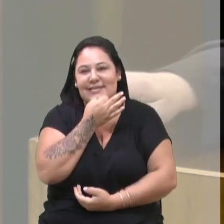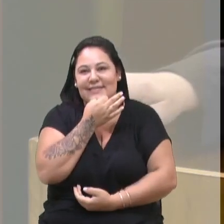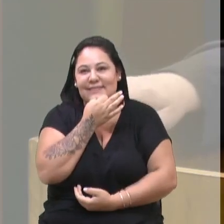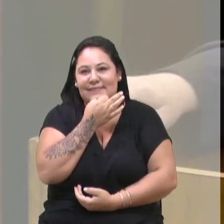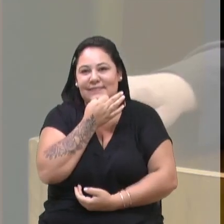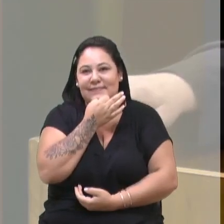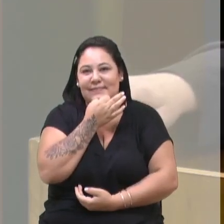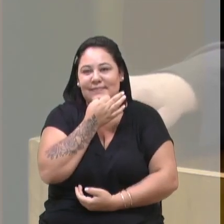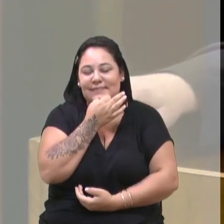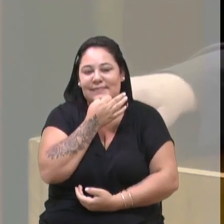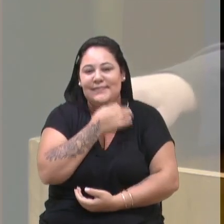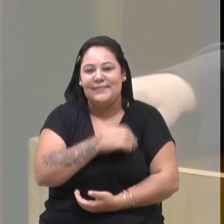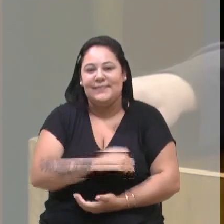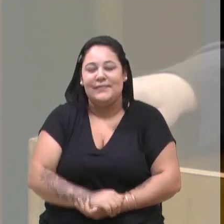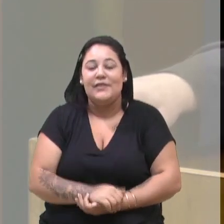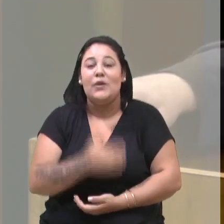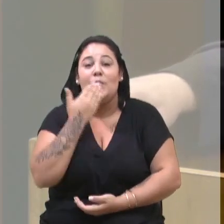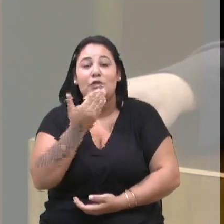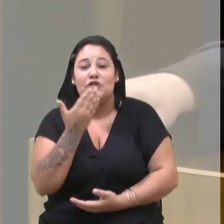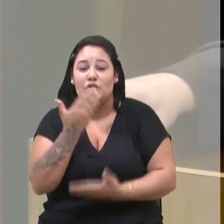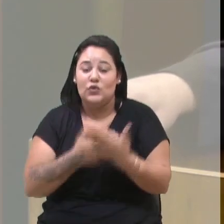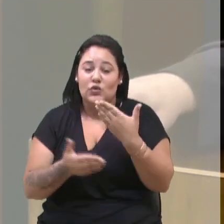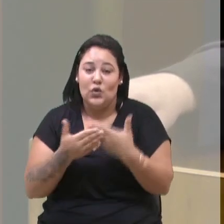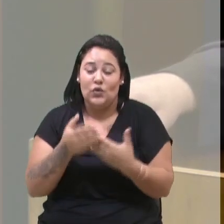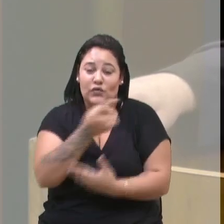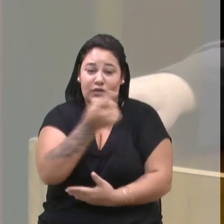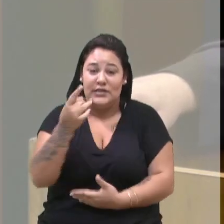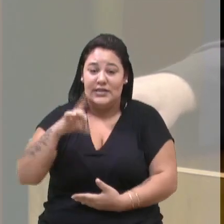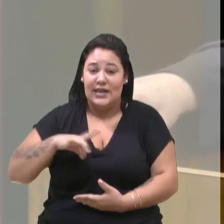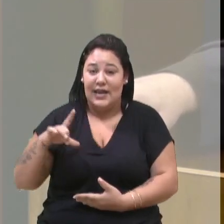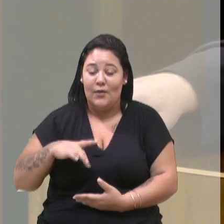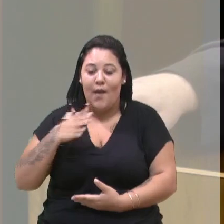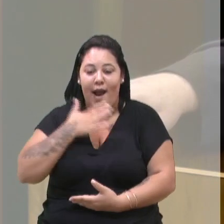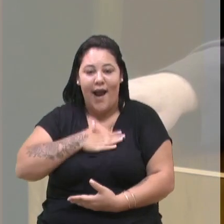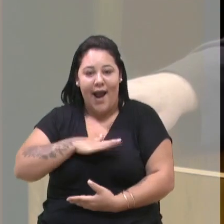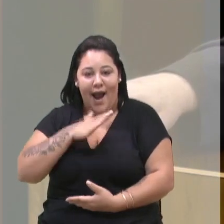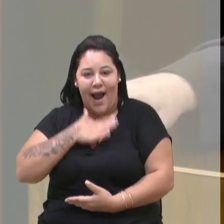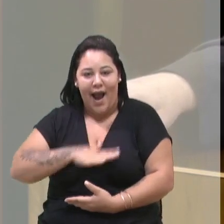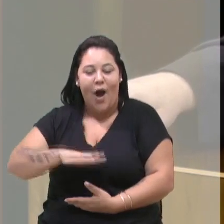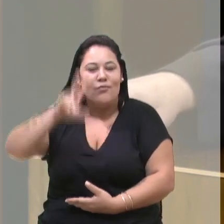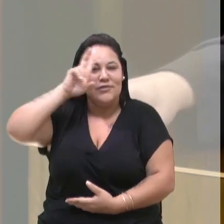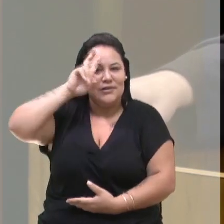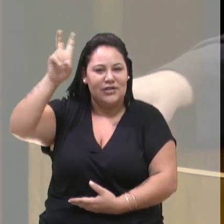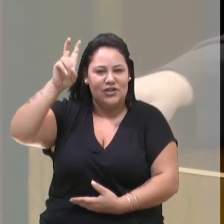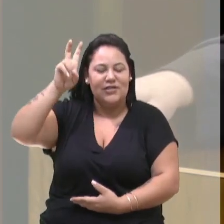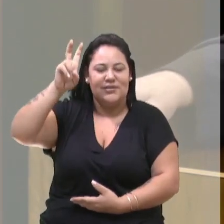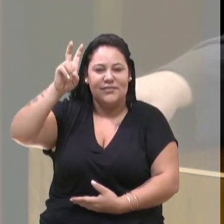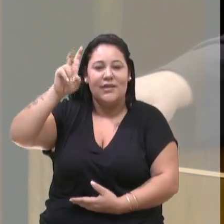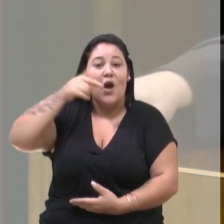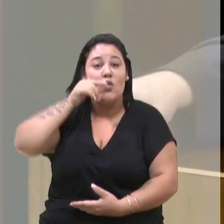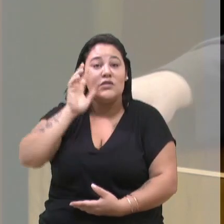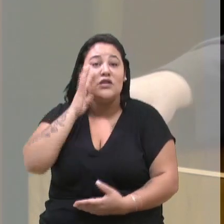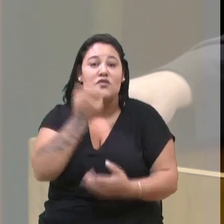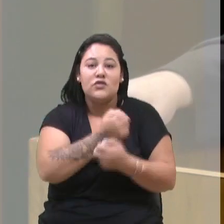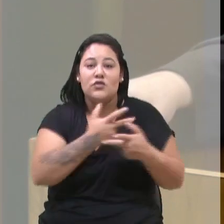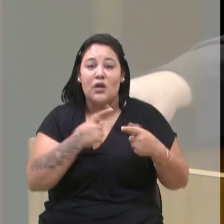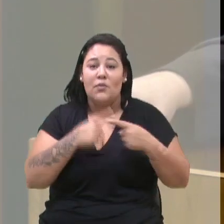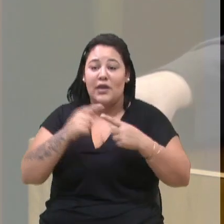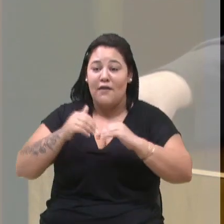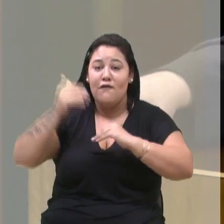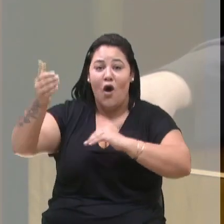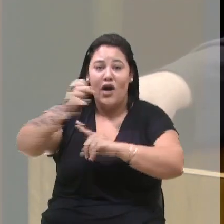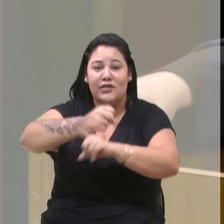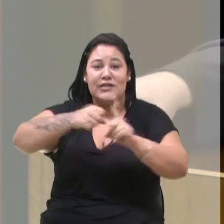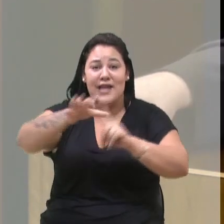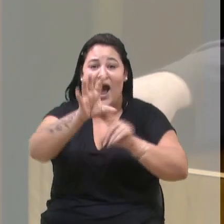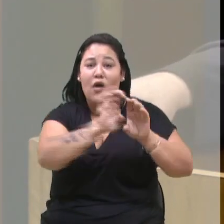Serra Gaúcha. Peço que todos tenhamos serenidade, sabedoria, porque lá fora a sociedade,